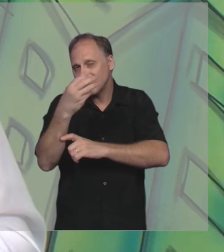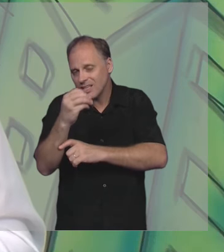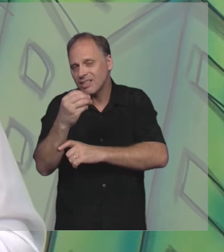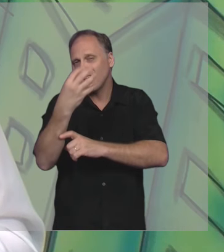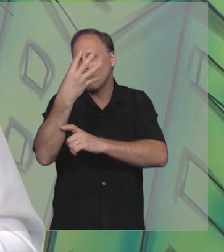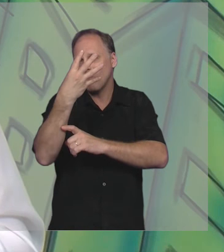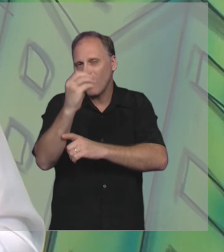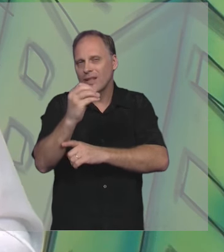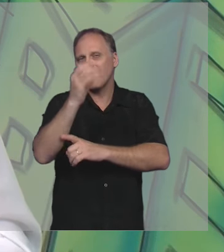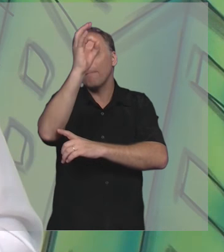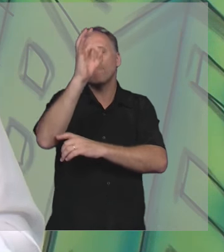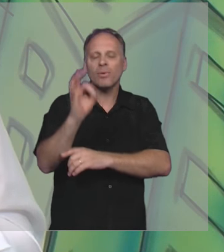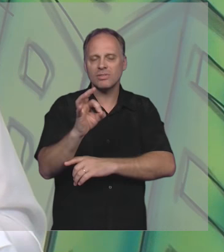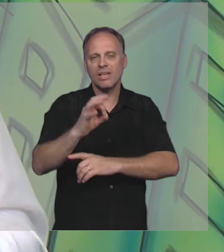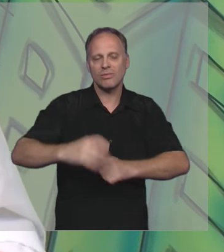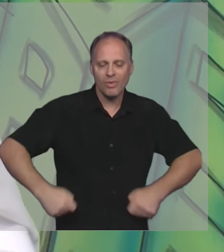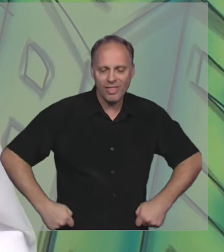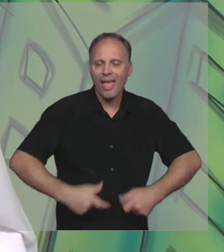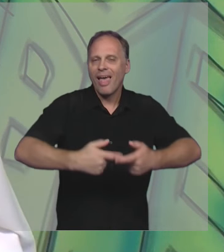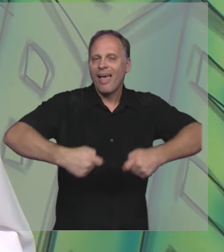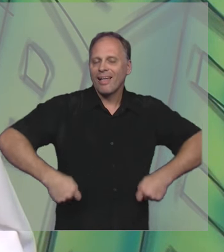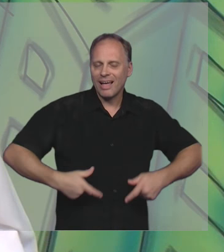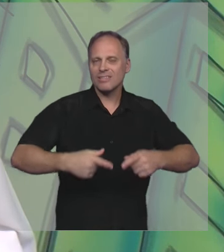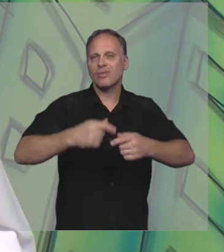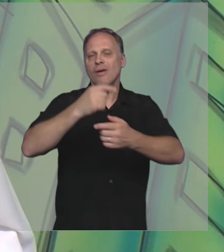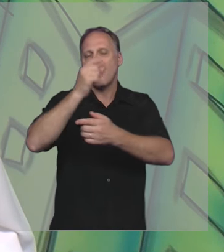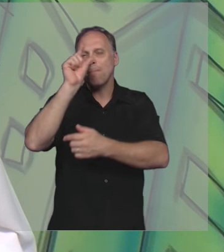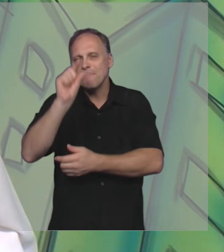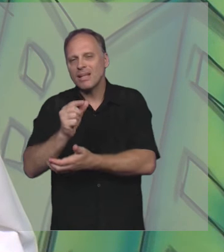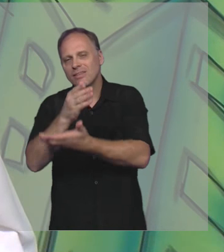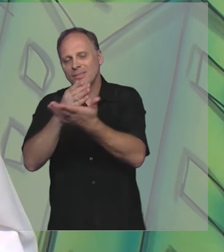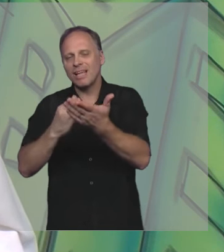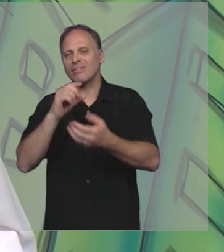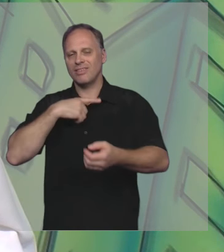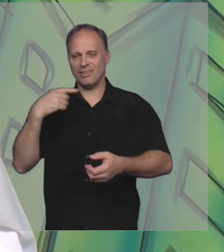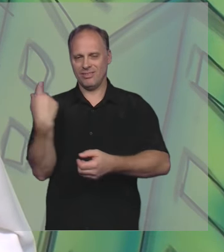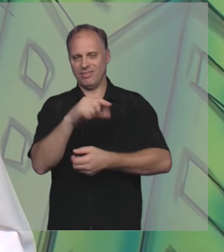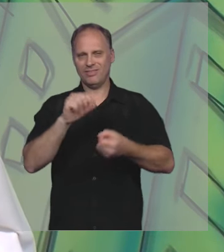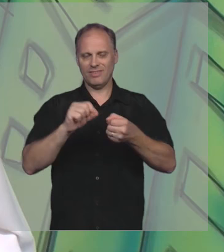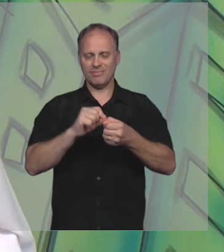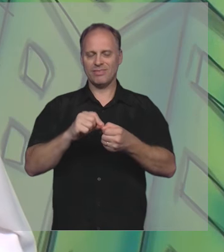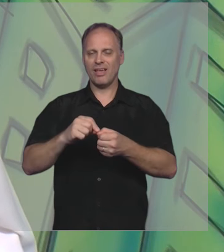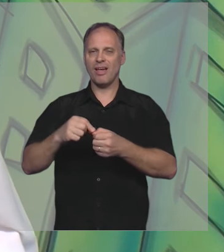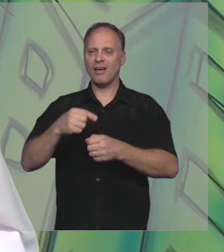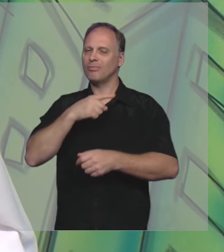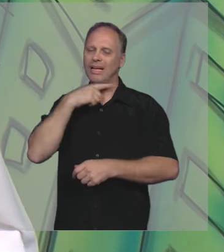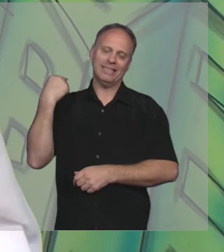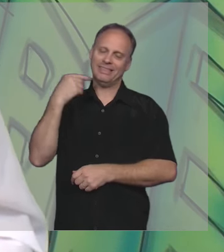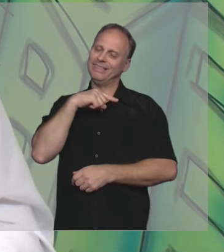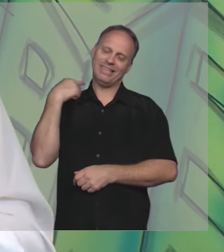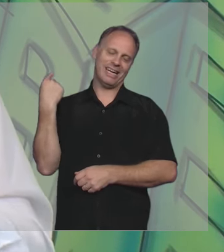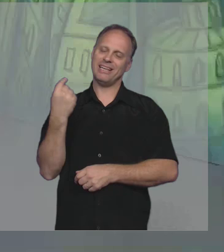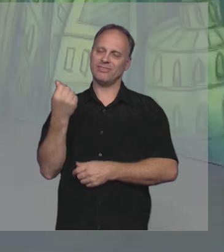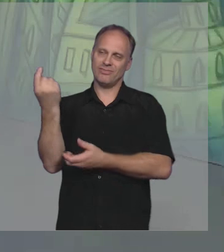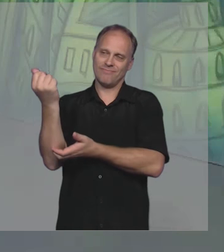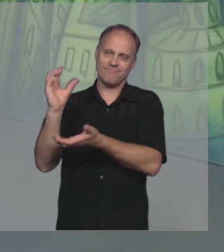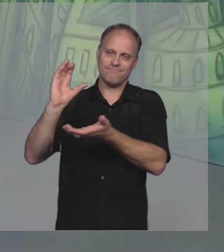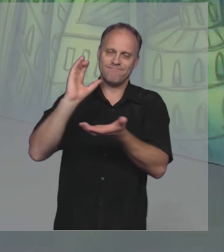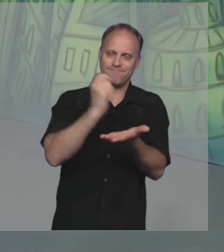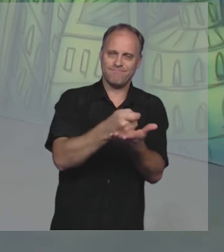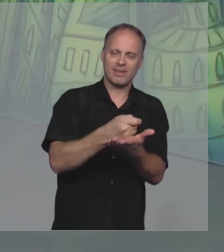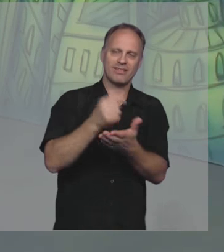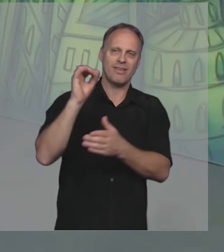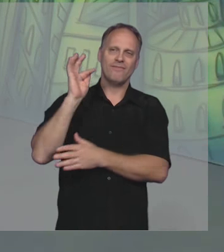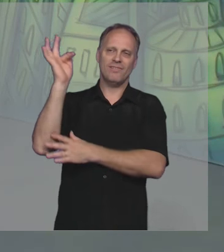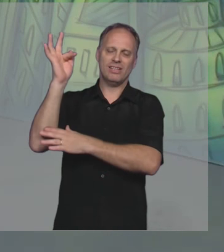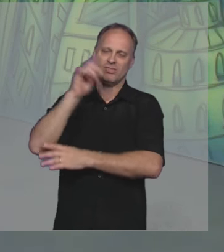30%, 40%. Então seria menos da metade do que a gente faz. É um retrocesso. É um retrocesso, né? O